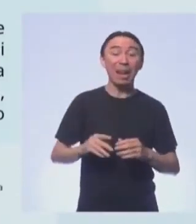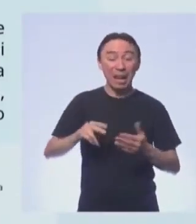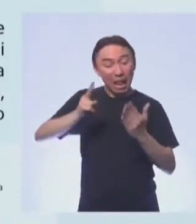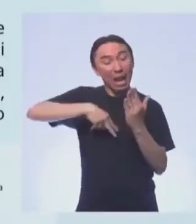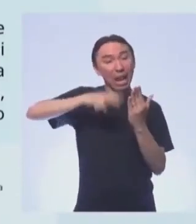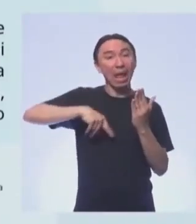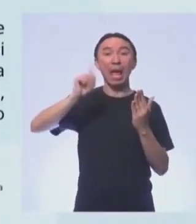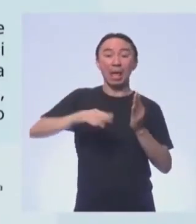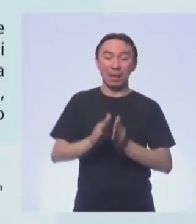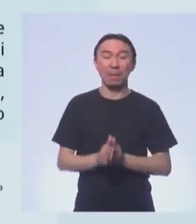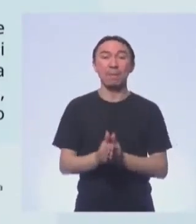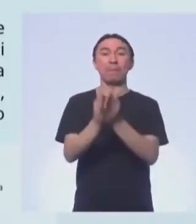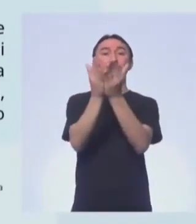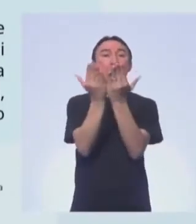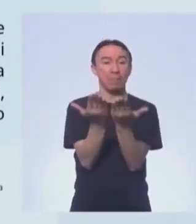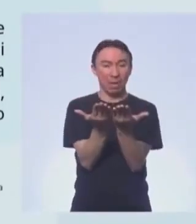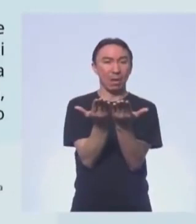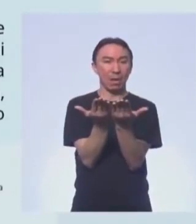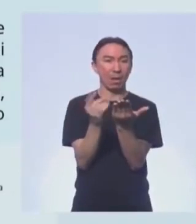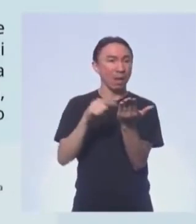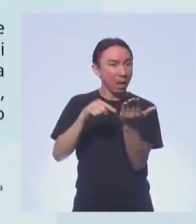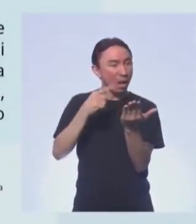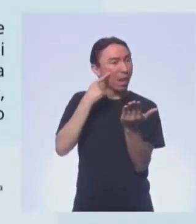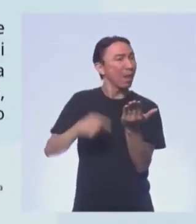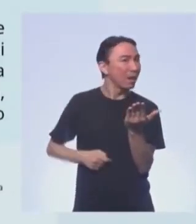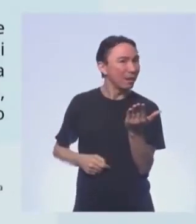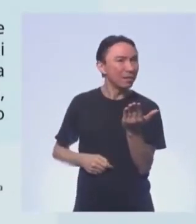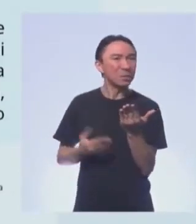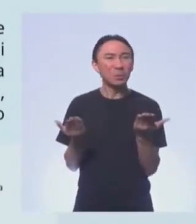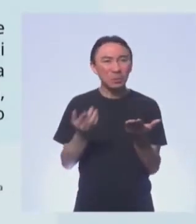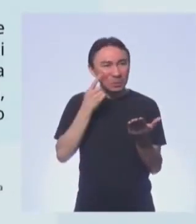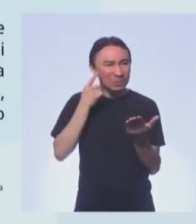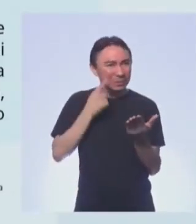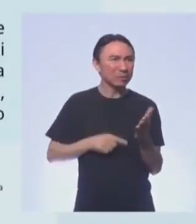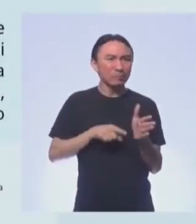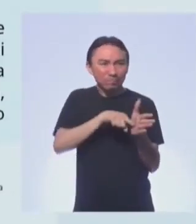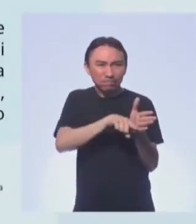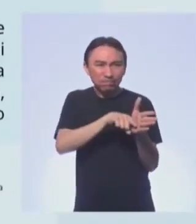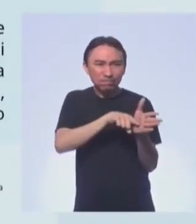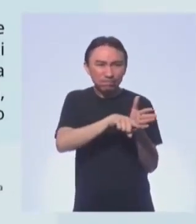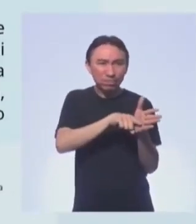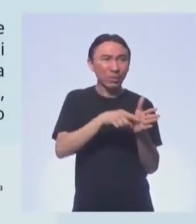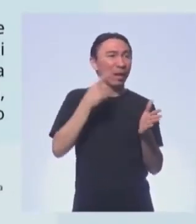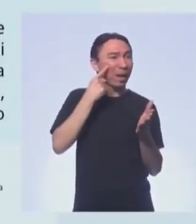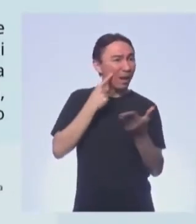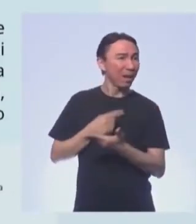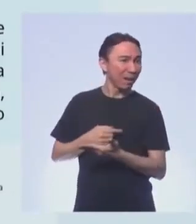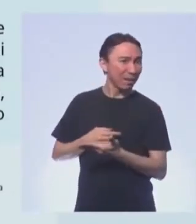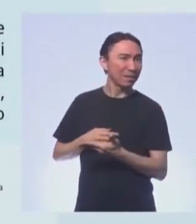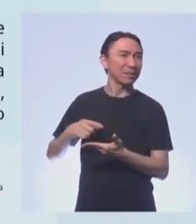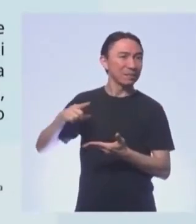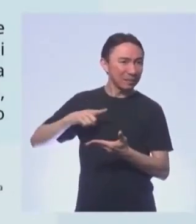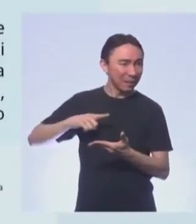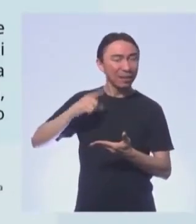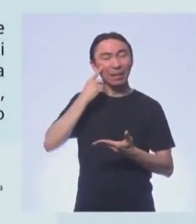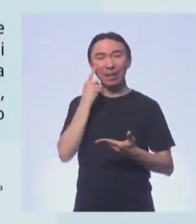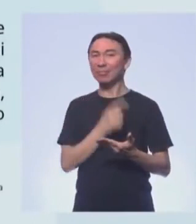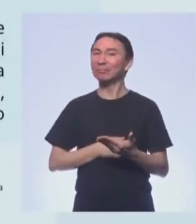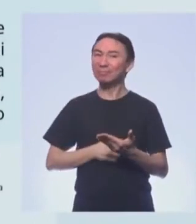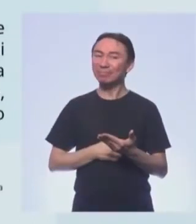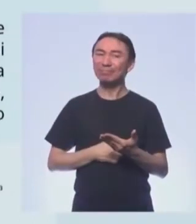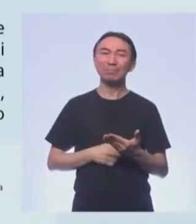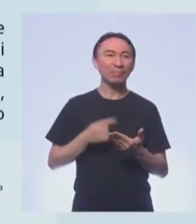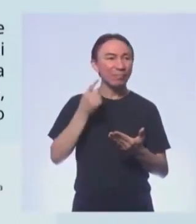marcante. Esta é a 5ª edição da pesquisa Retratos da Leitura no Brasil, realizada pelo Instituto ProLivre em parceria com o Itaú Cultural. Foram